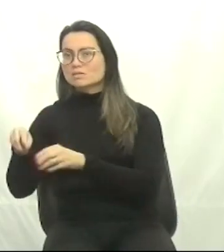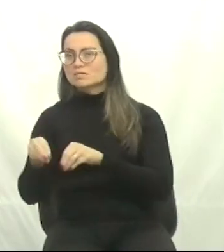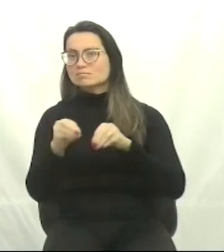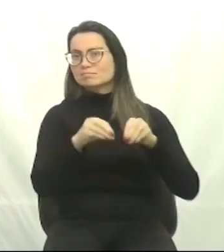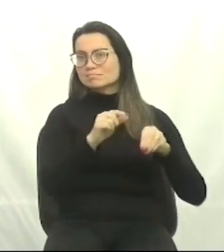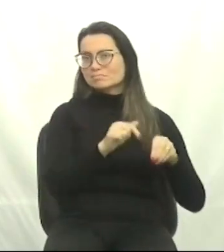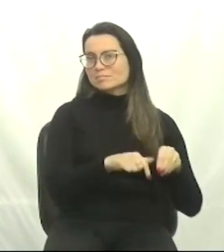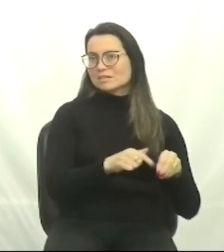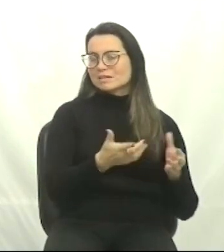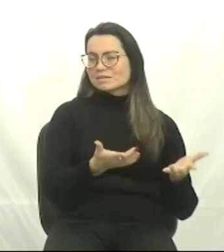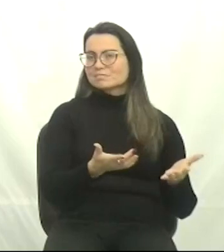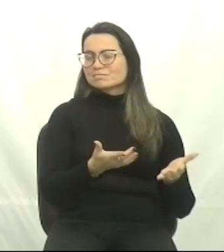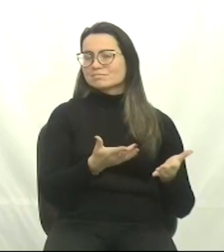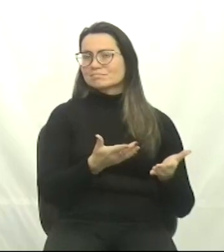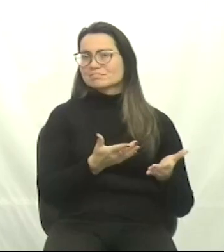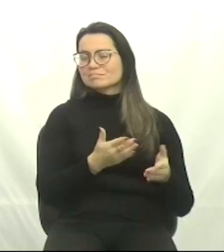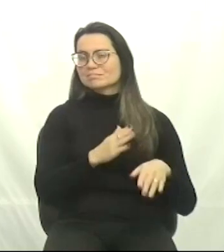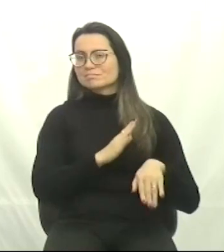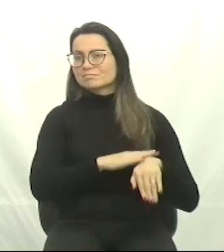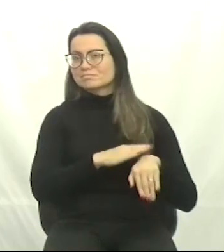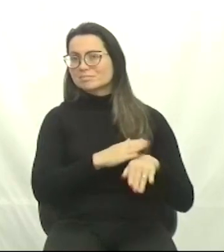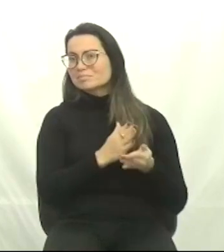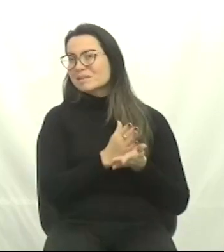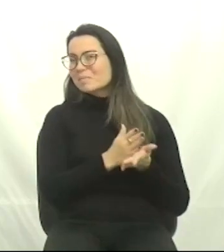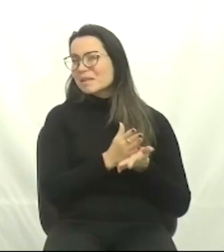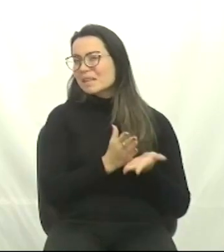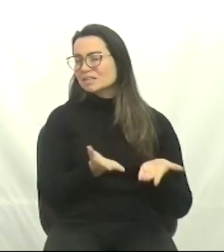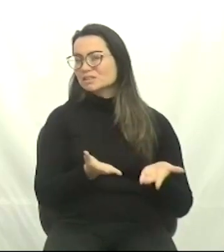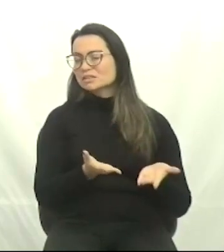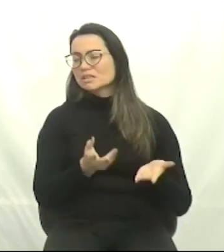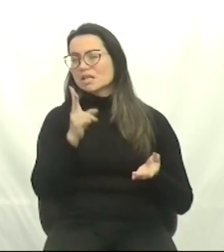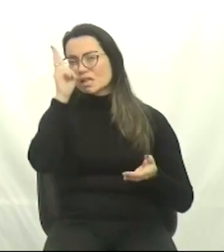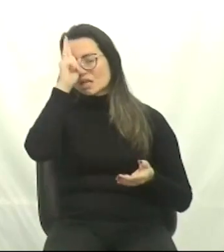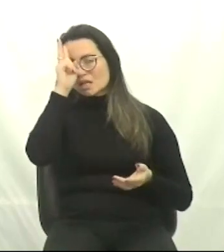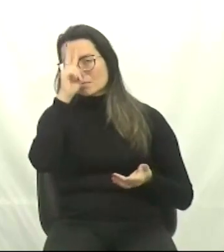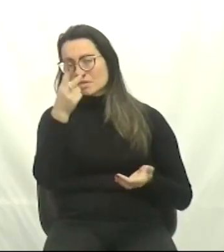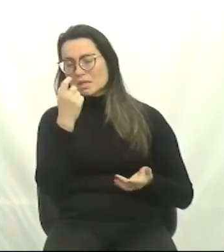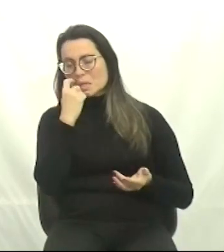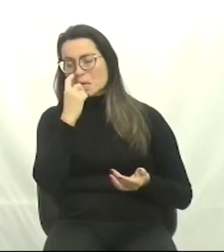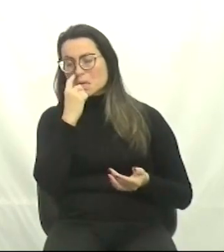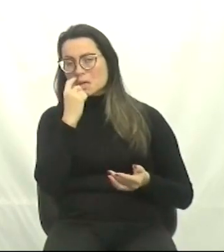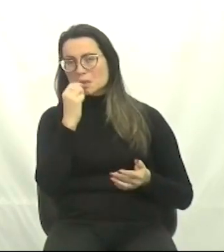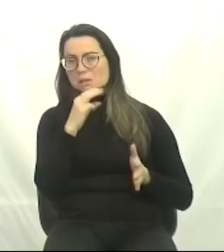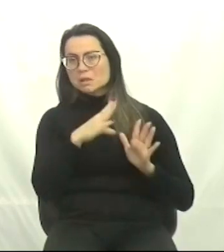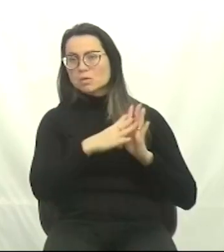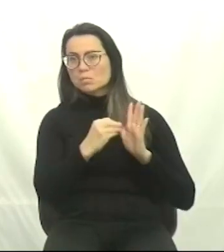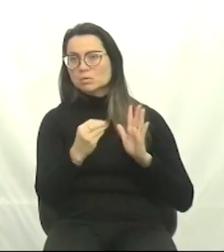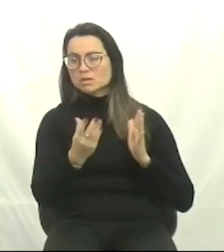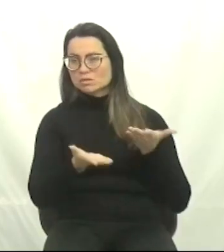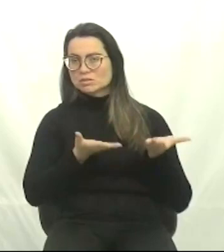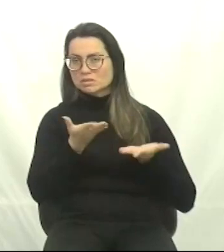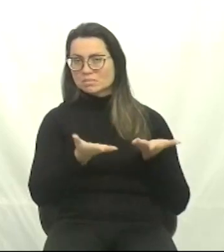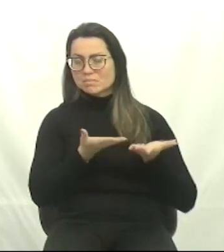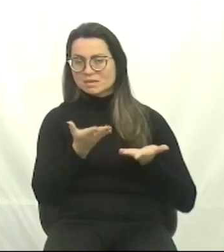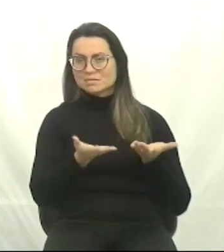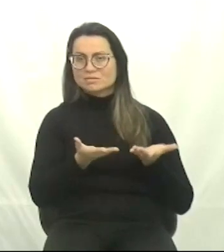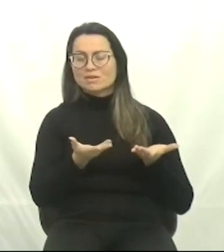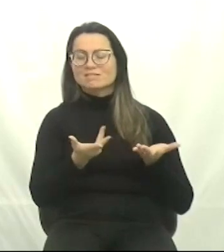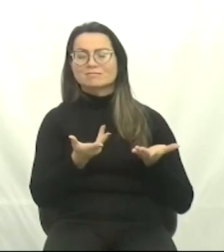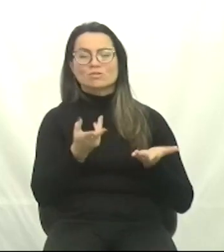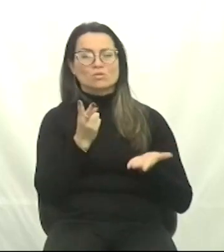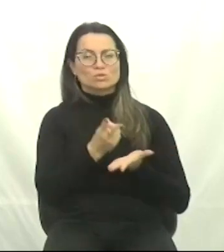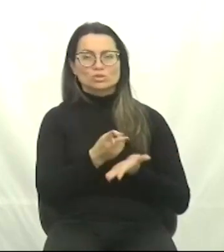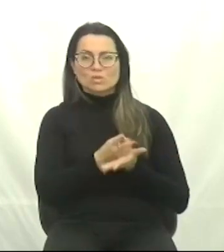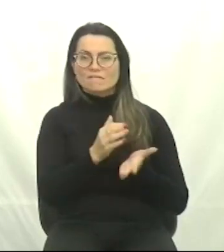cobrir parcialmente o atendimento. Lembrando que esse modelo de atendimento não supre a necessidade da